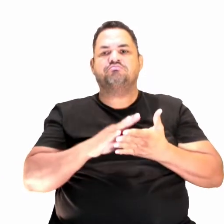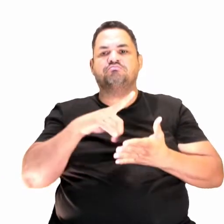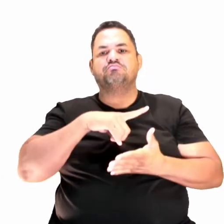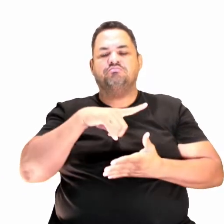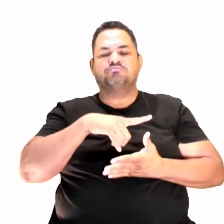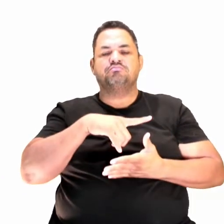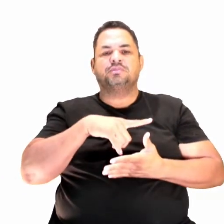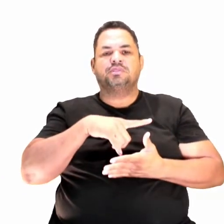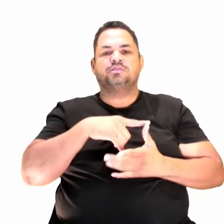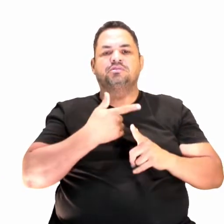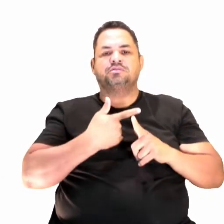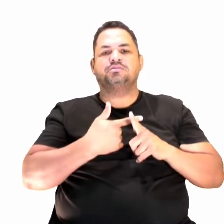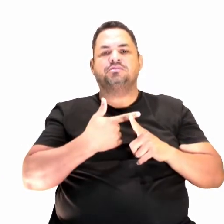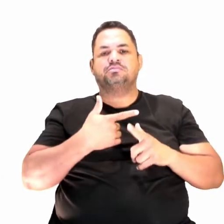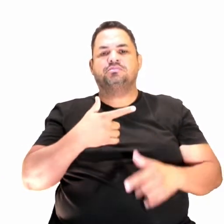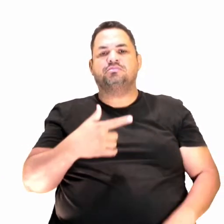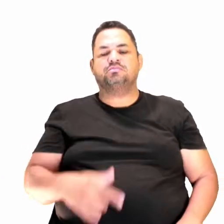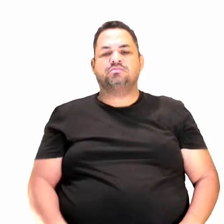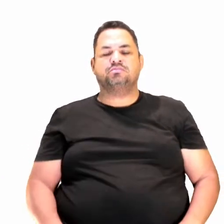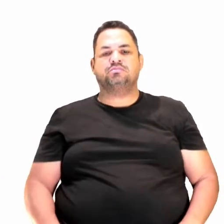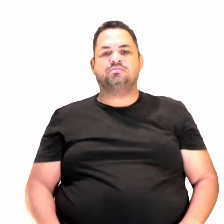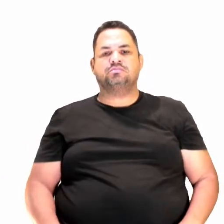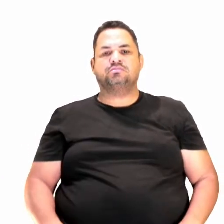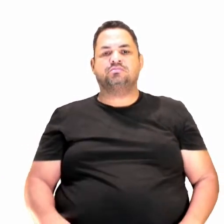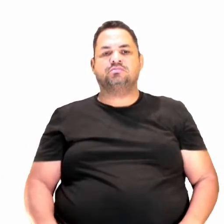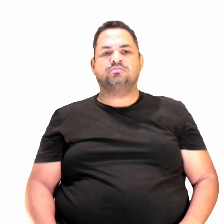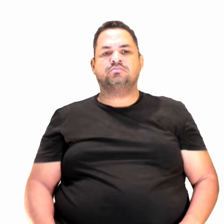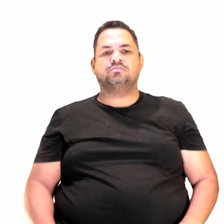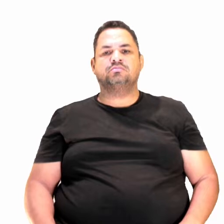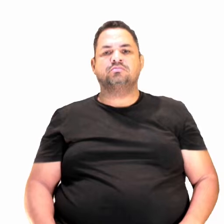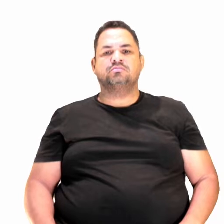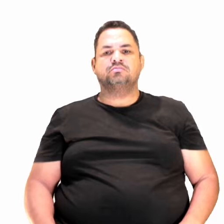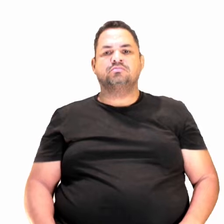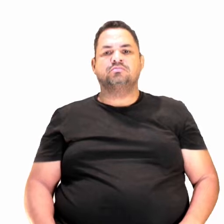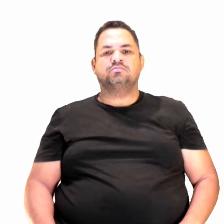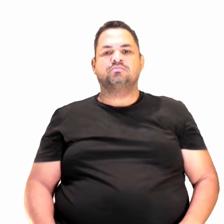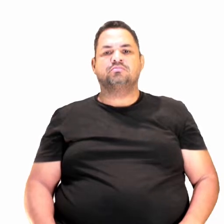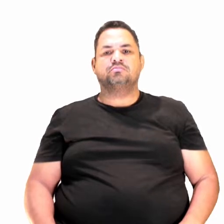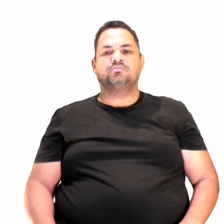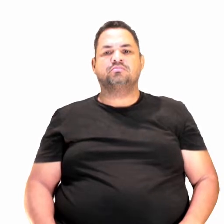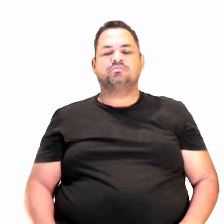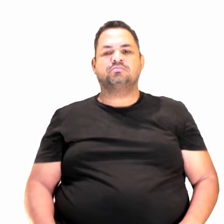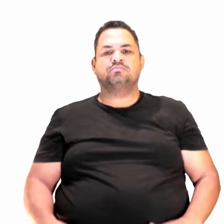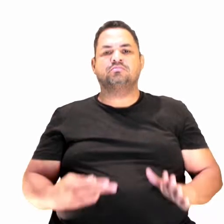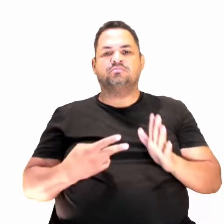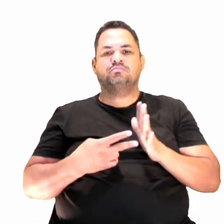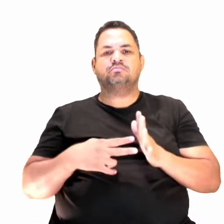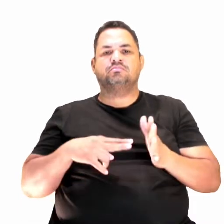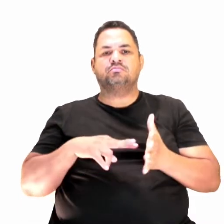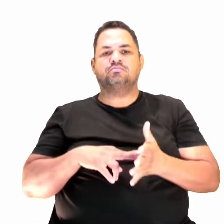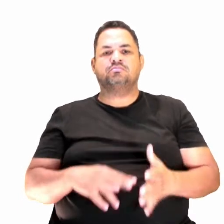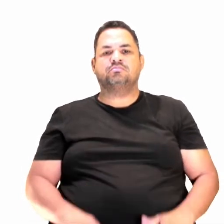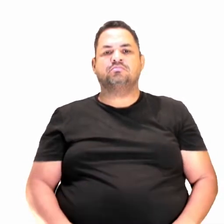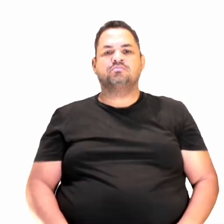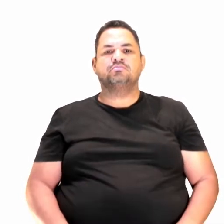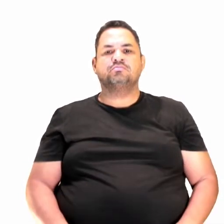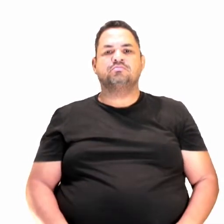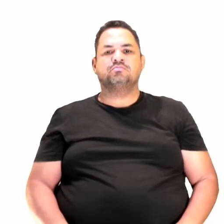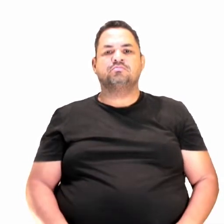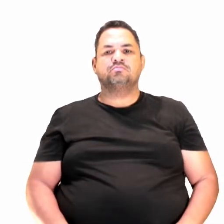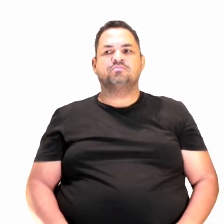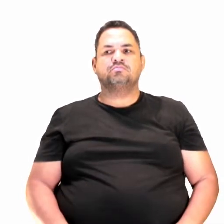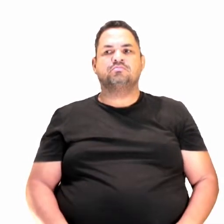desses life-altering, que significa